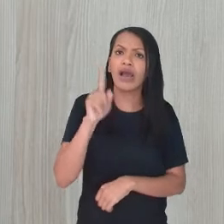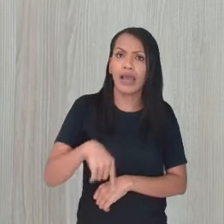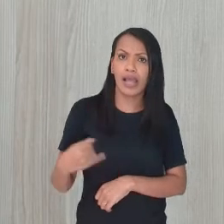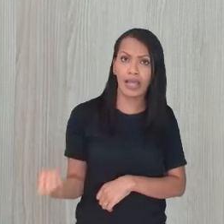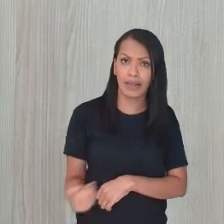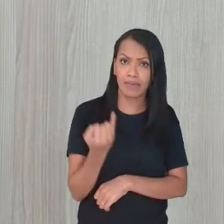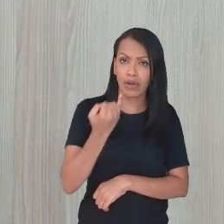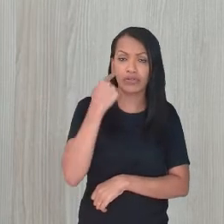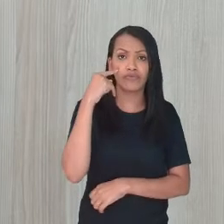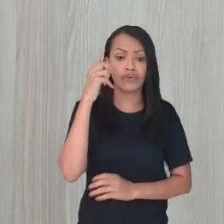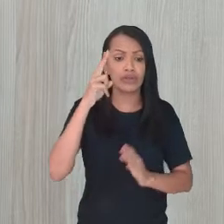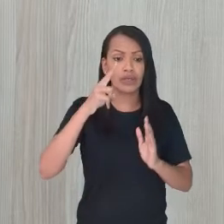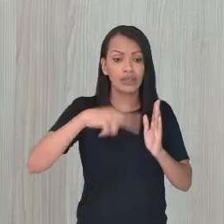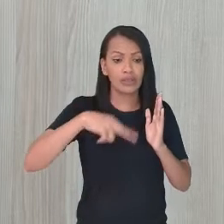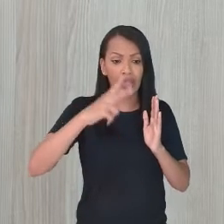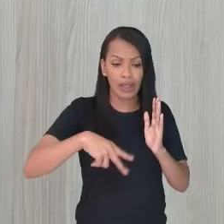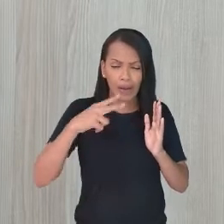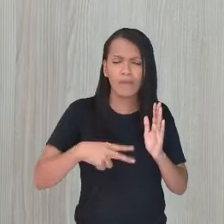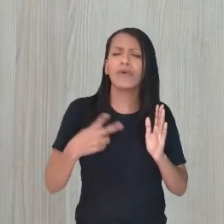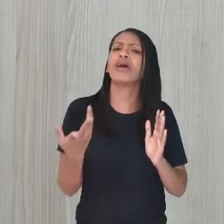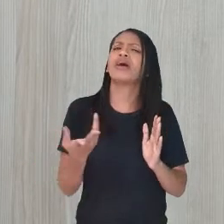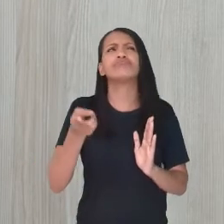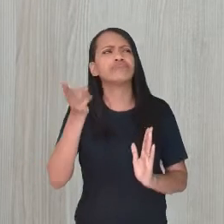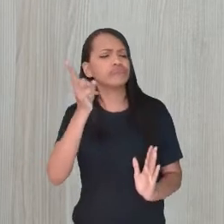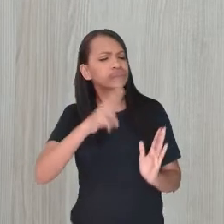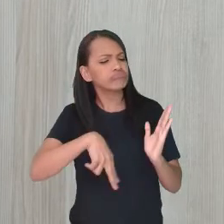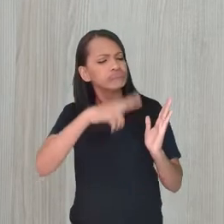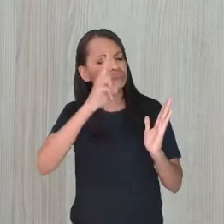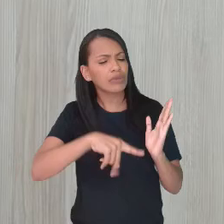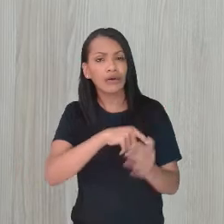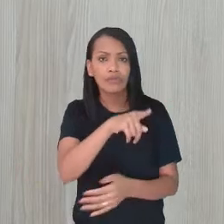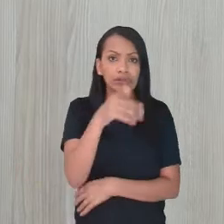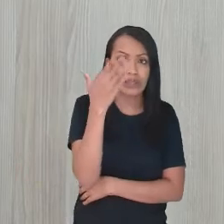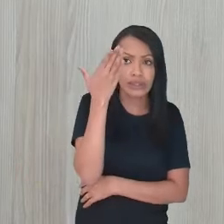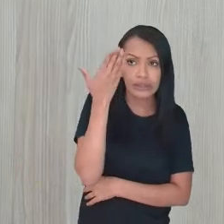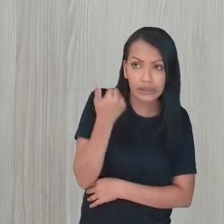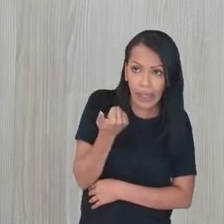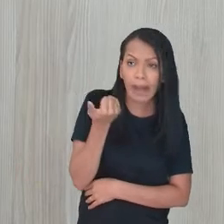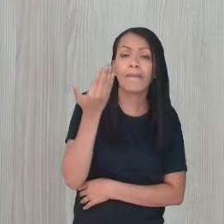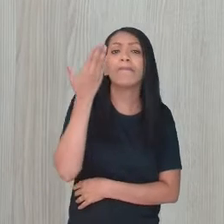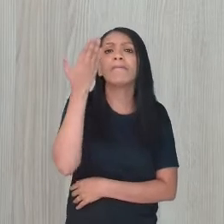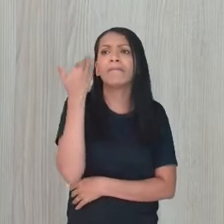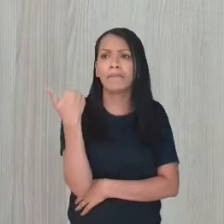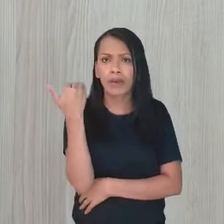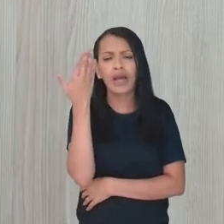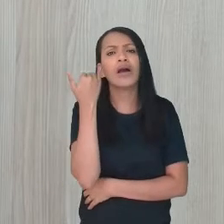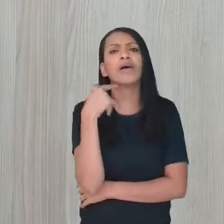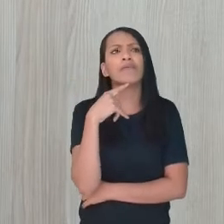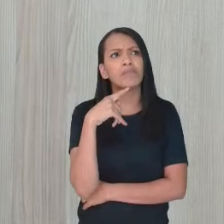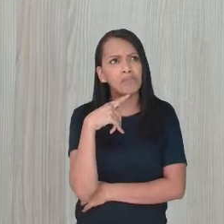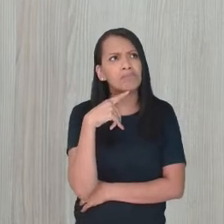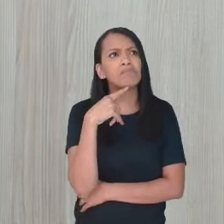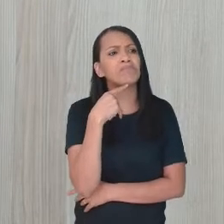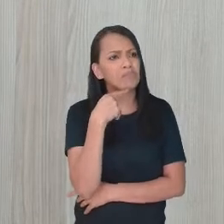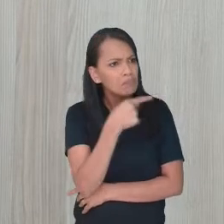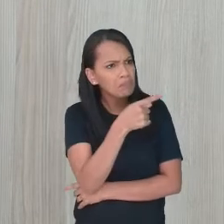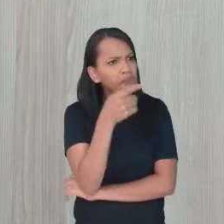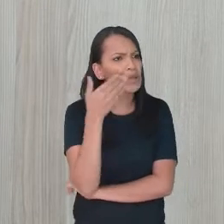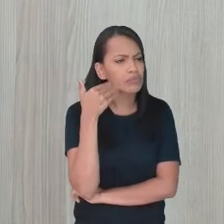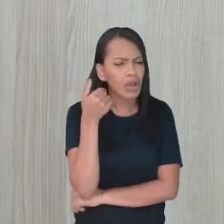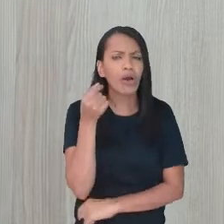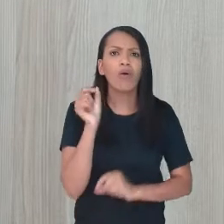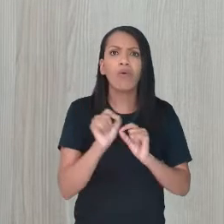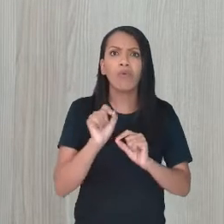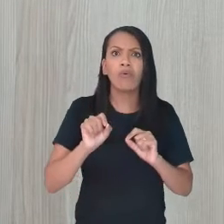texto que você leia bastante, para poder você saber distinguir, comentar aquele texto